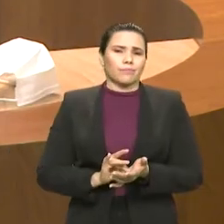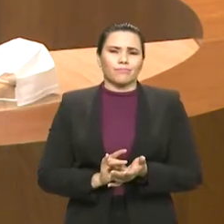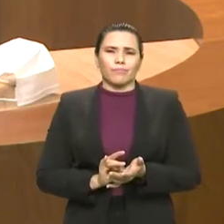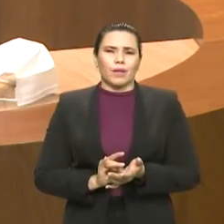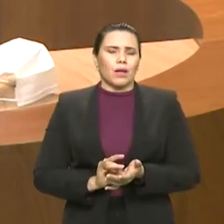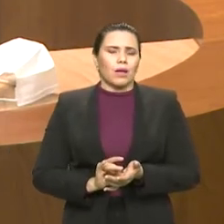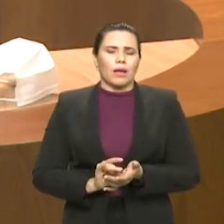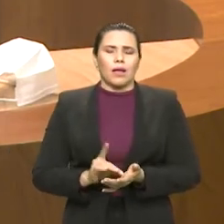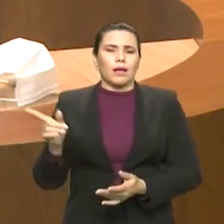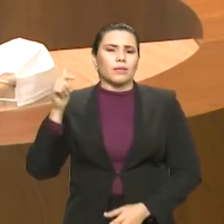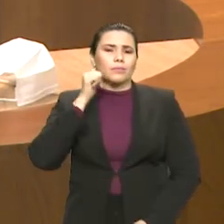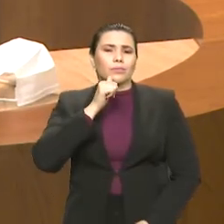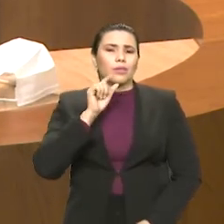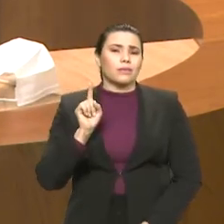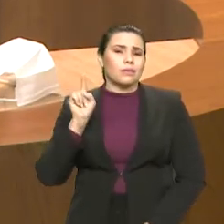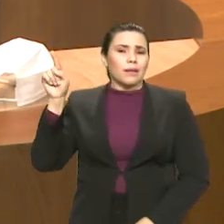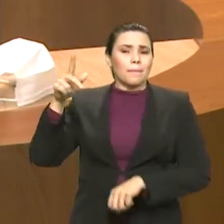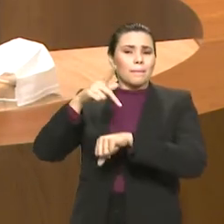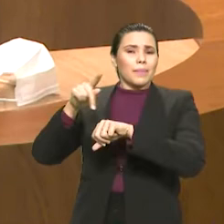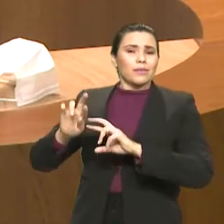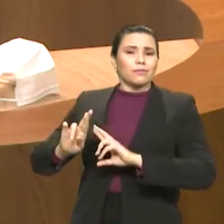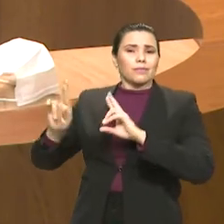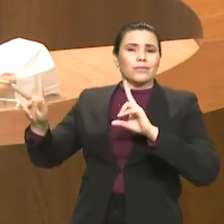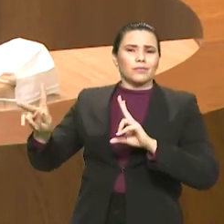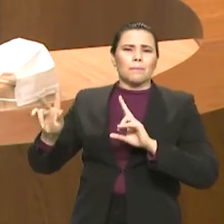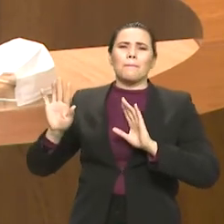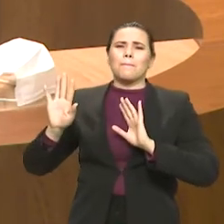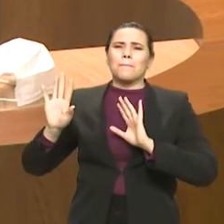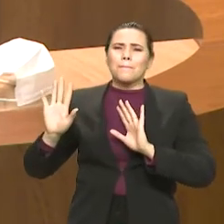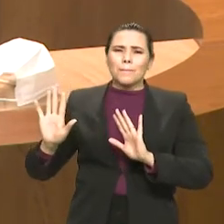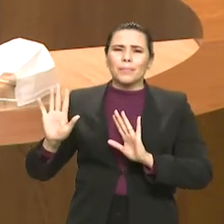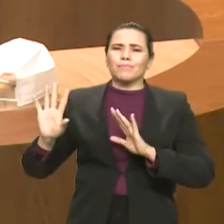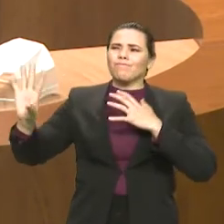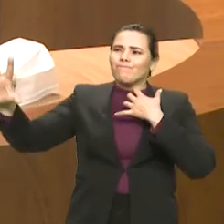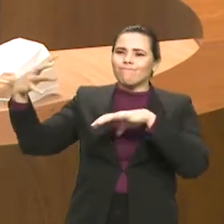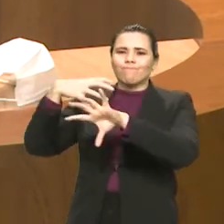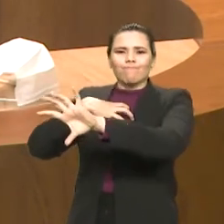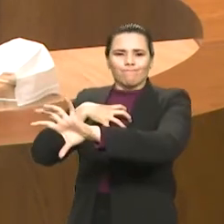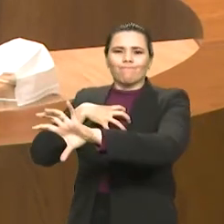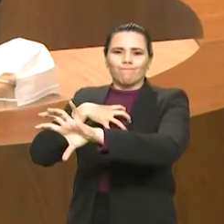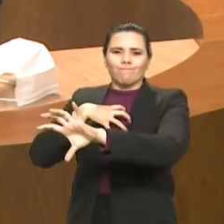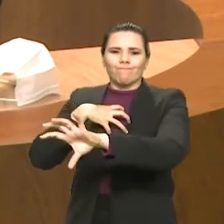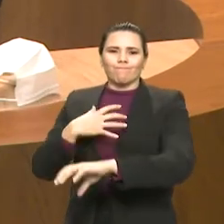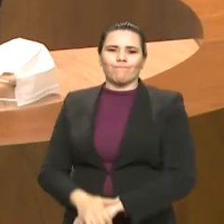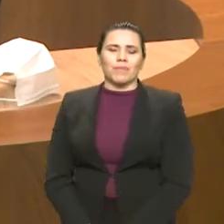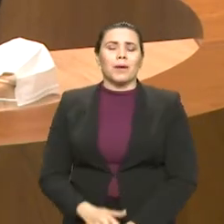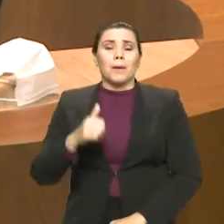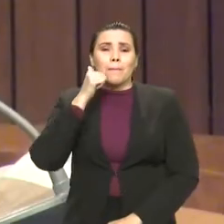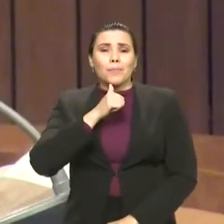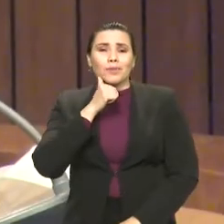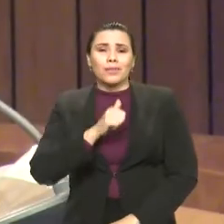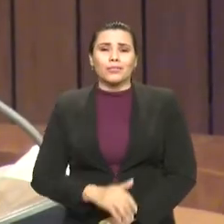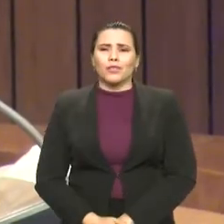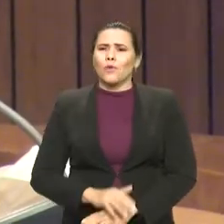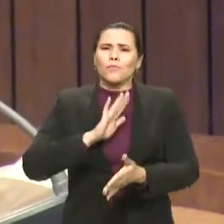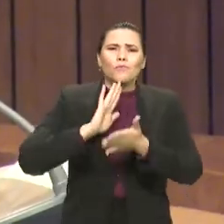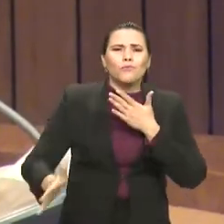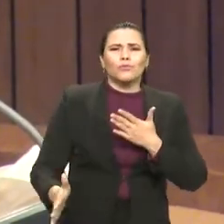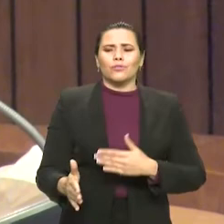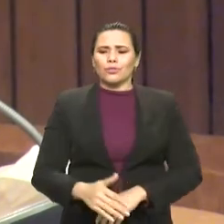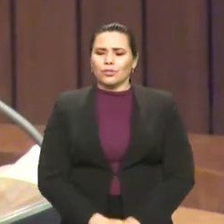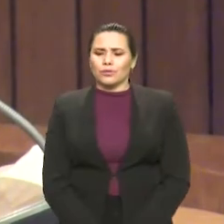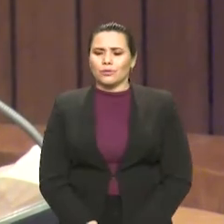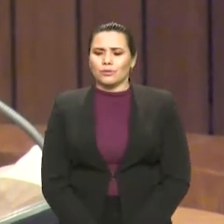trabalhadoras, fugitivas naquele momento da sua casa, da sua família, vendo na TV as mães entregar seu filho